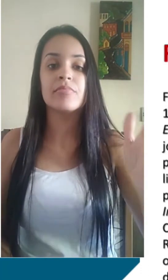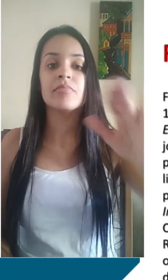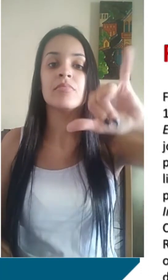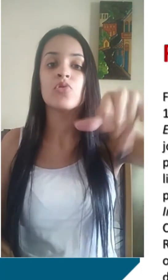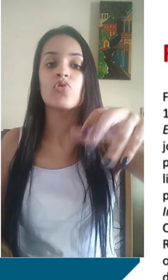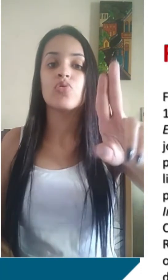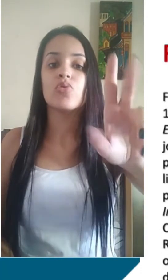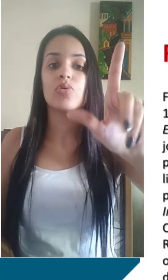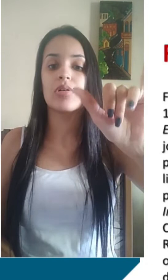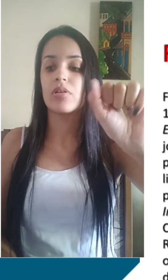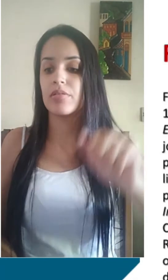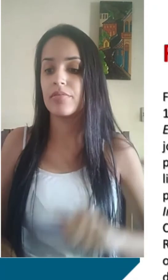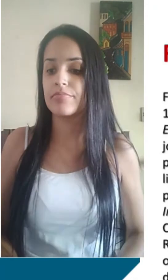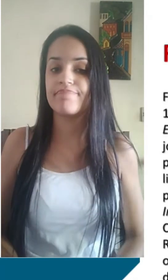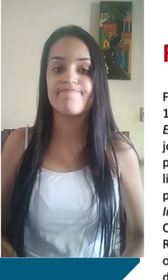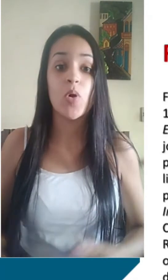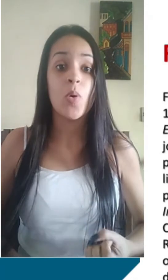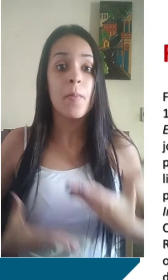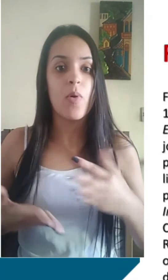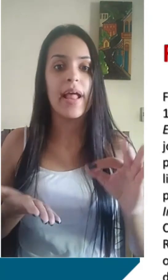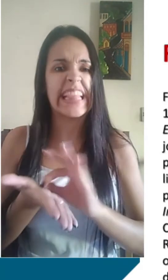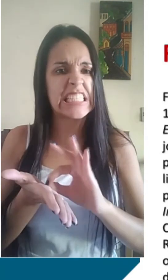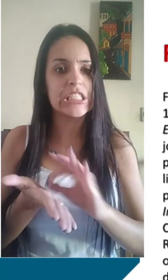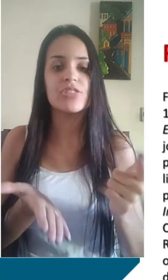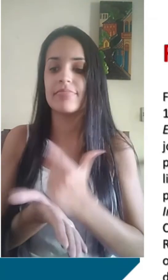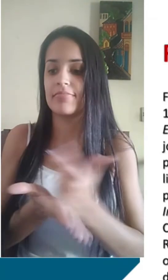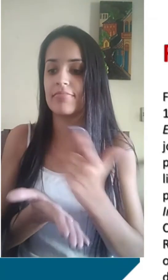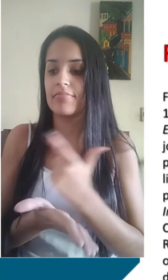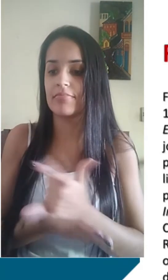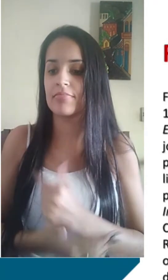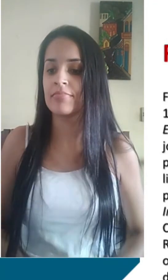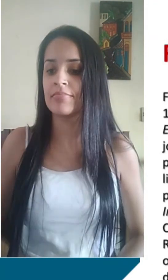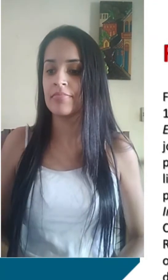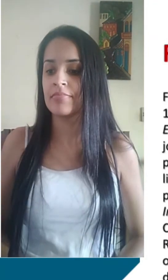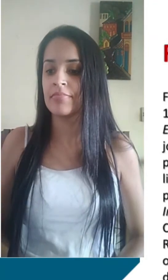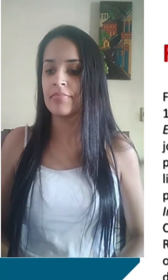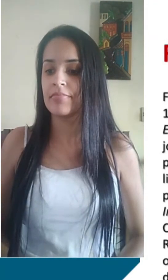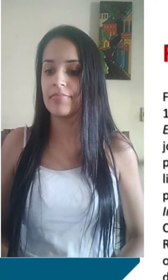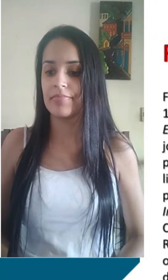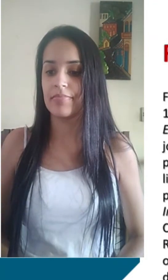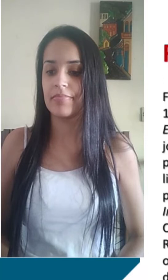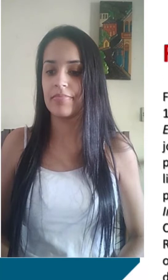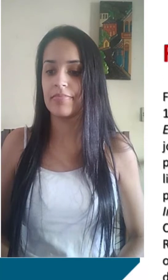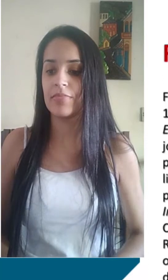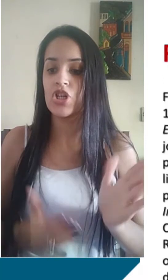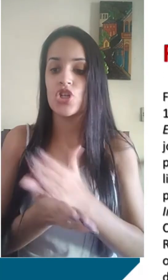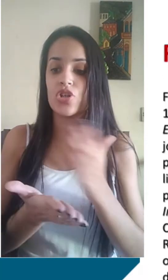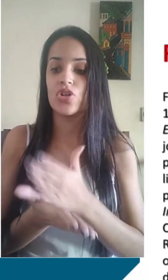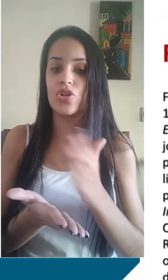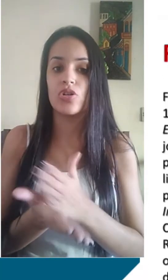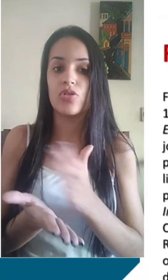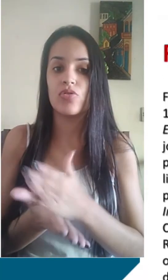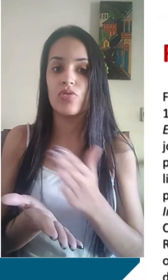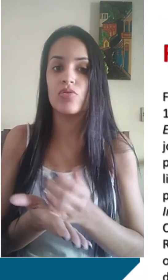é publicado o soneto Quadro Incompleto no jornal O Estado de São Paulo. Em